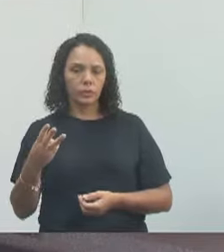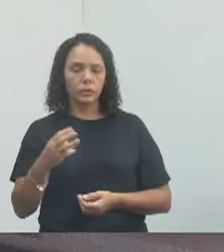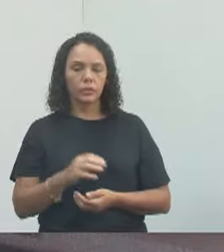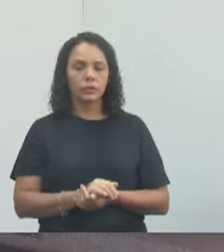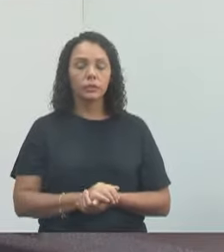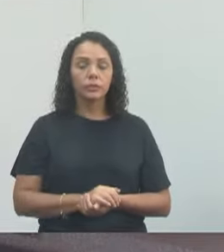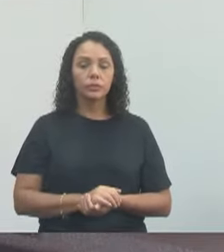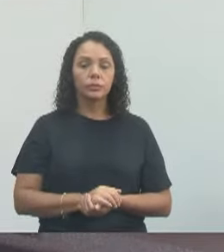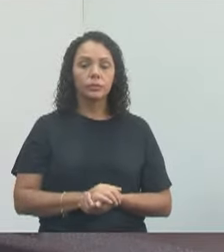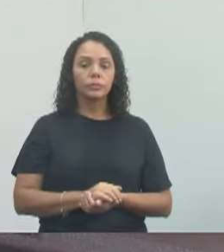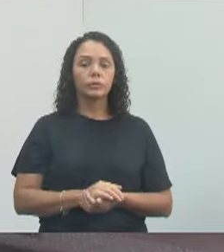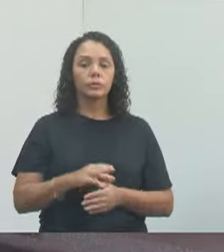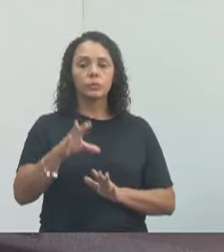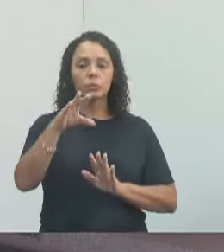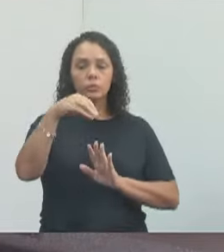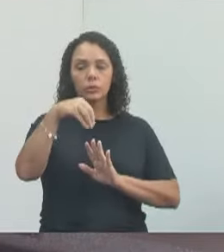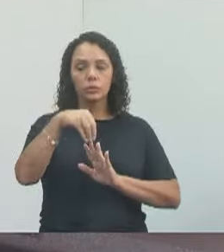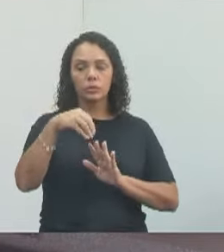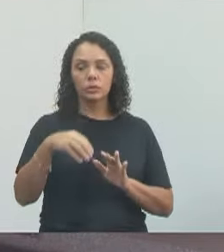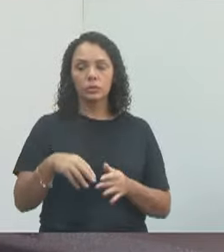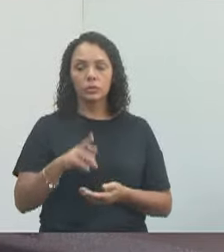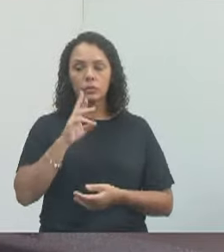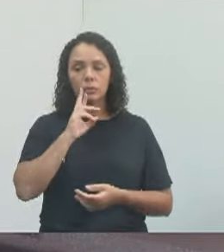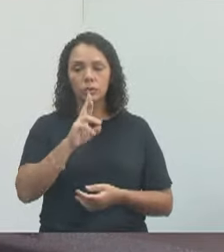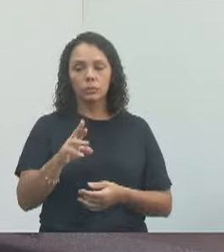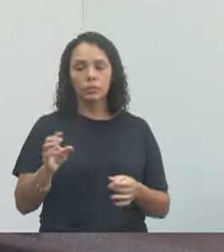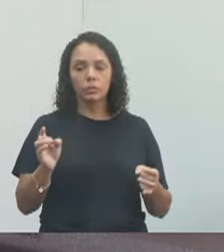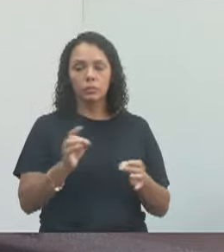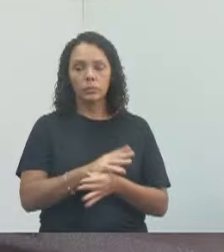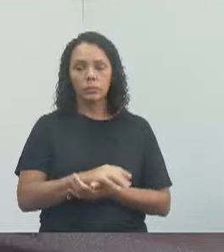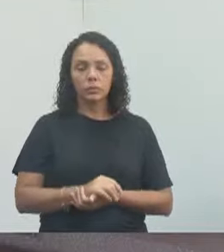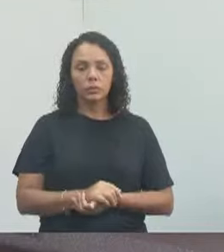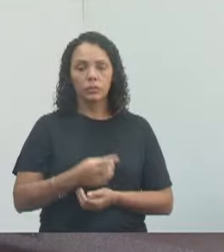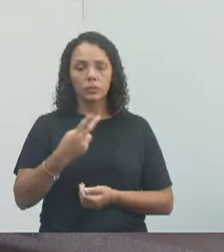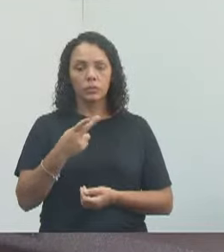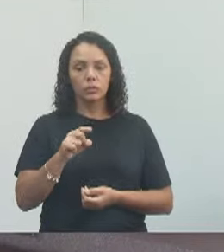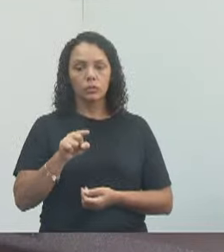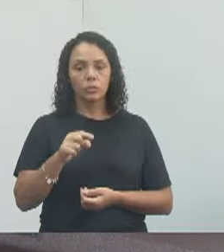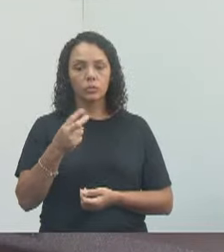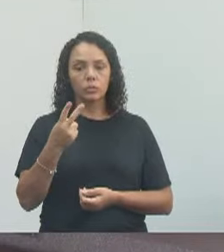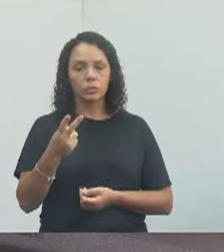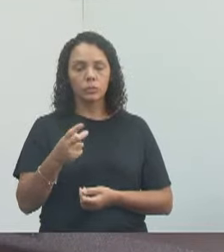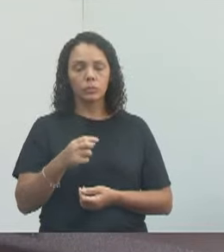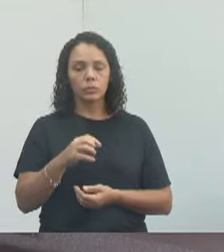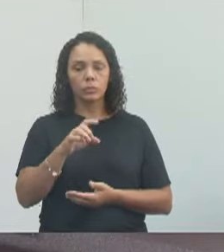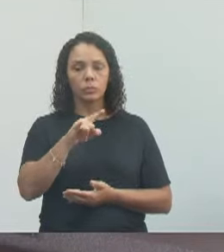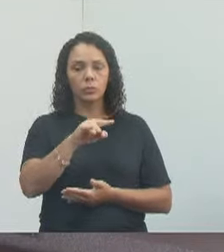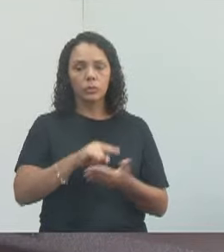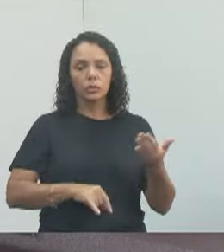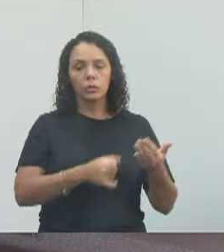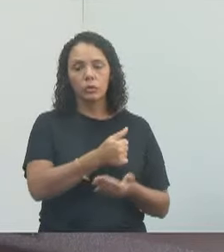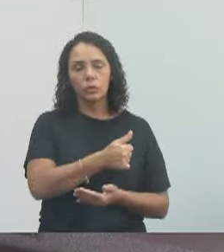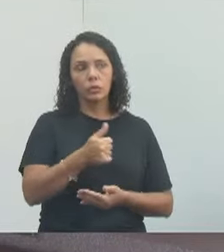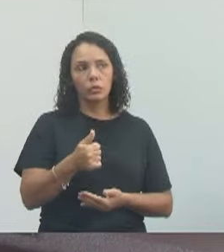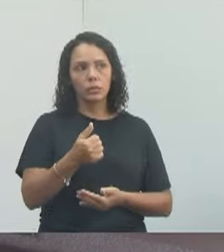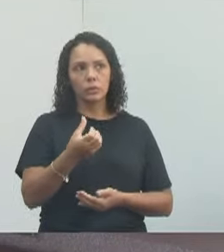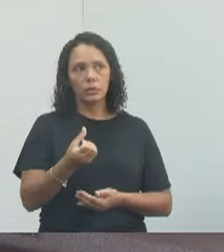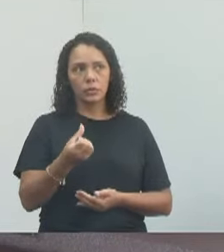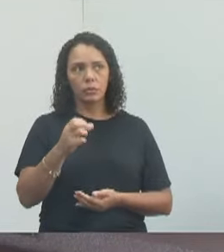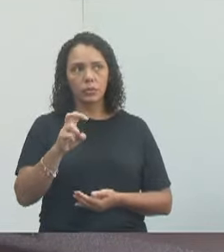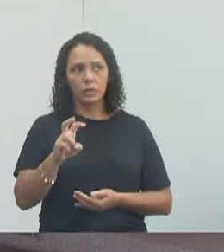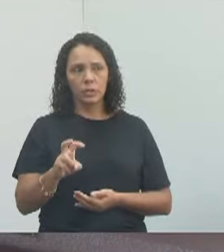ônibus resposta protocolo respondido 2.2 protocolo 116523 de